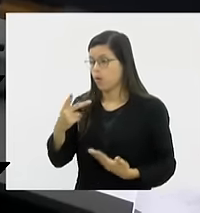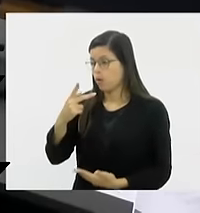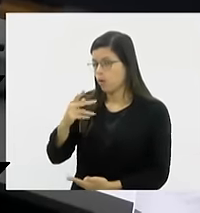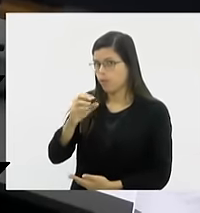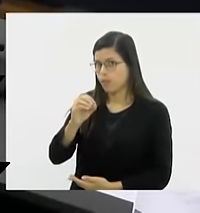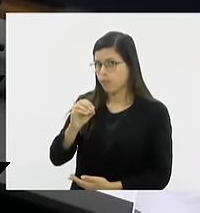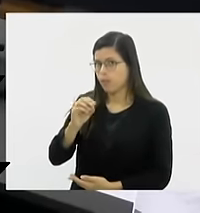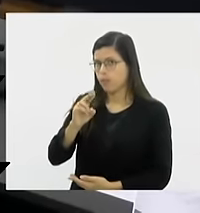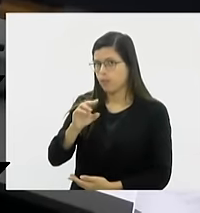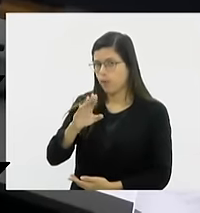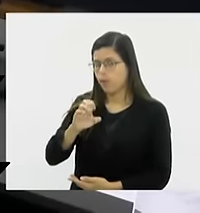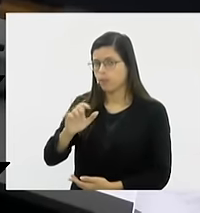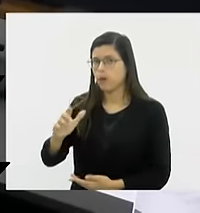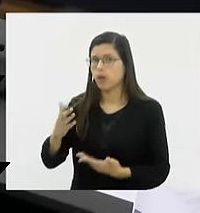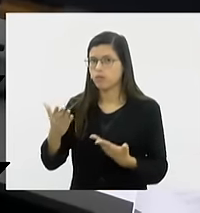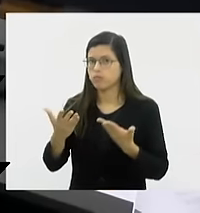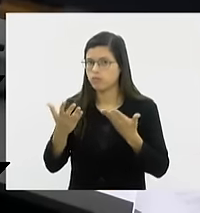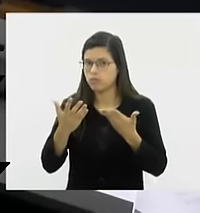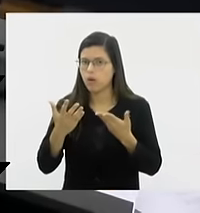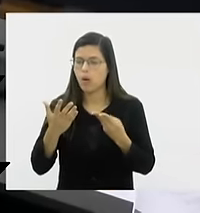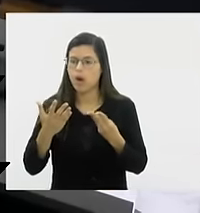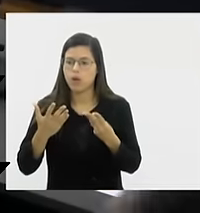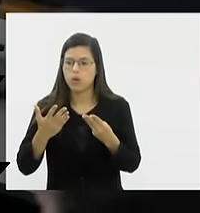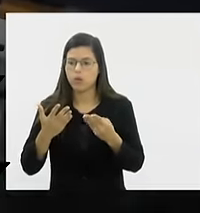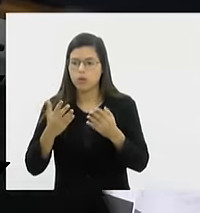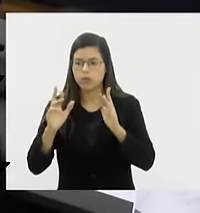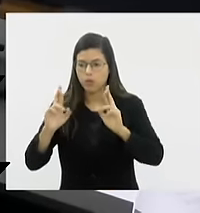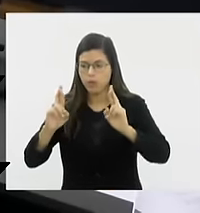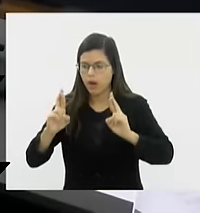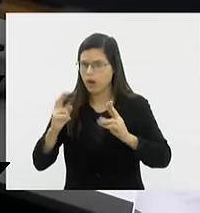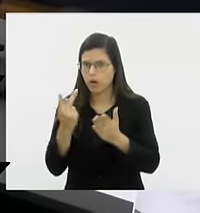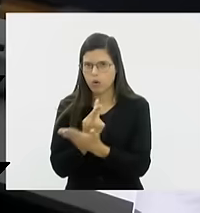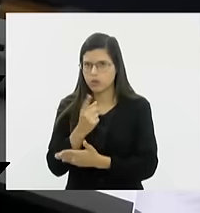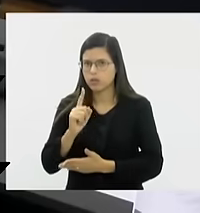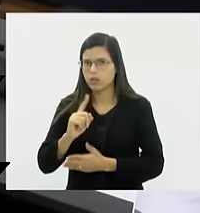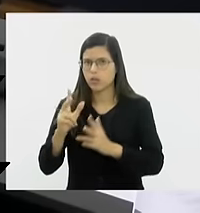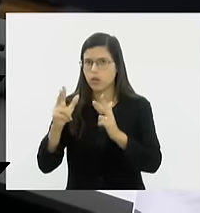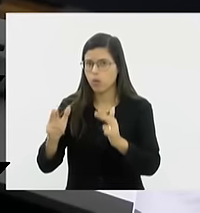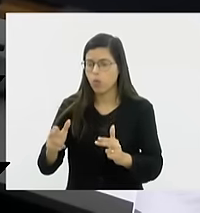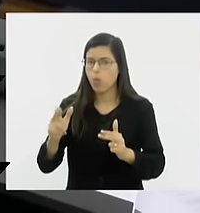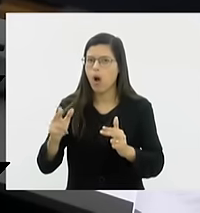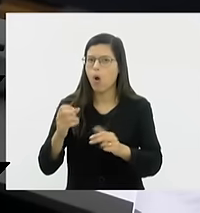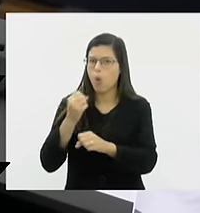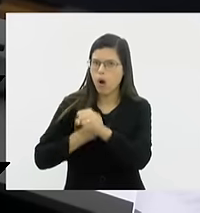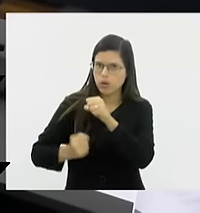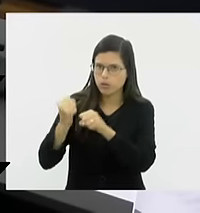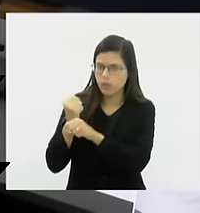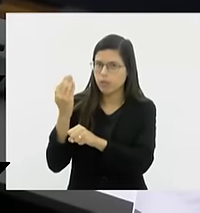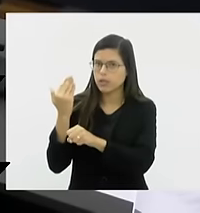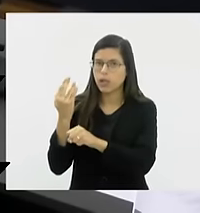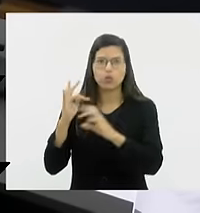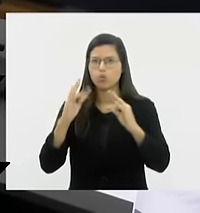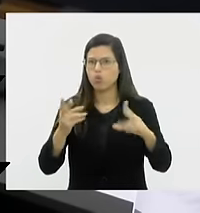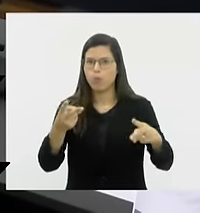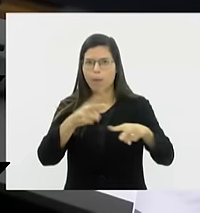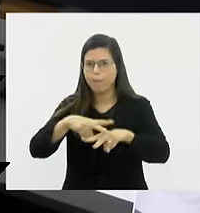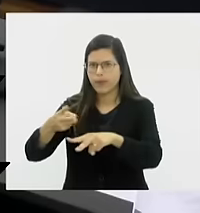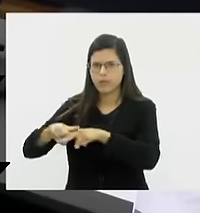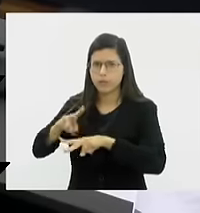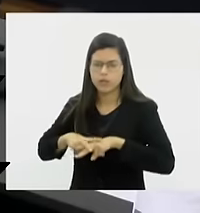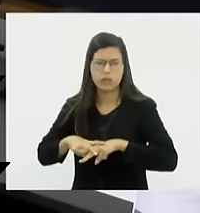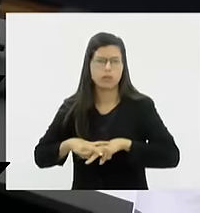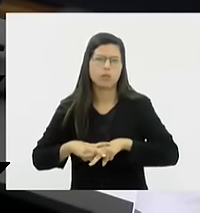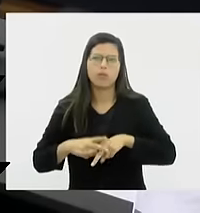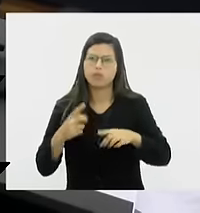já aconteceu no órgão no passado. Todo mundo preso. Então, eu espero que isso não aconteça. De verdade. Porque